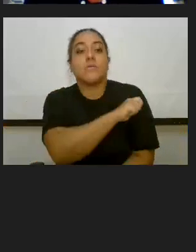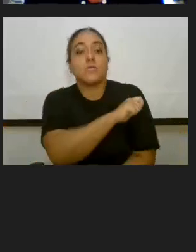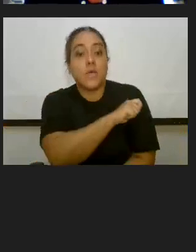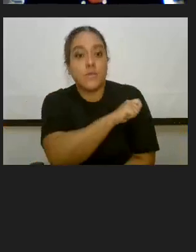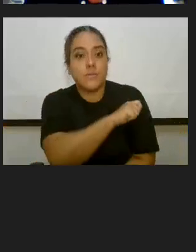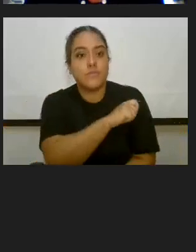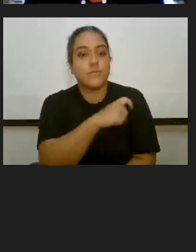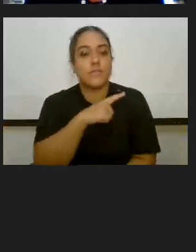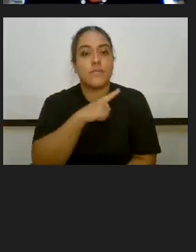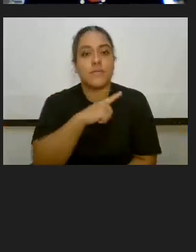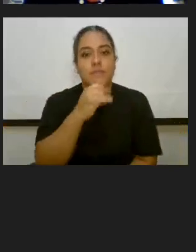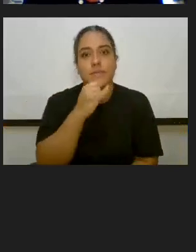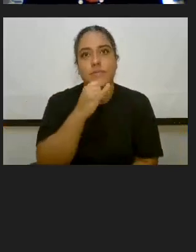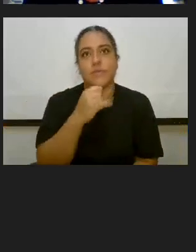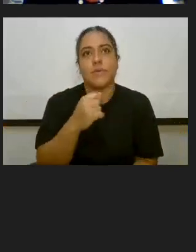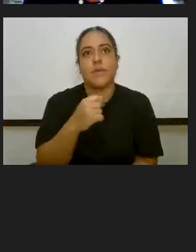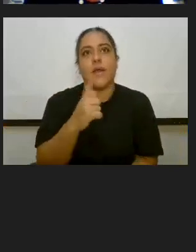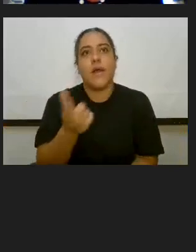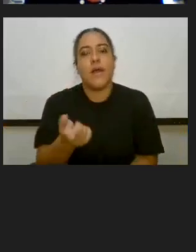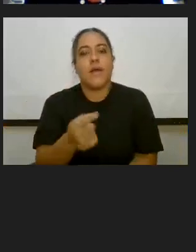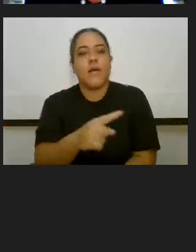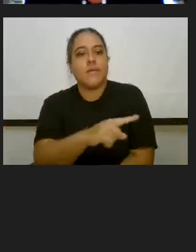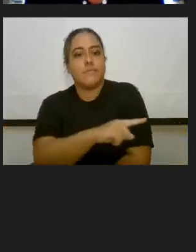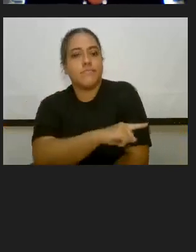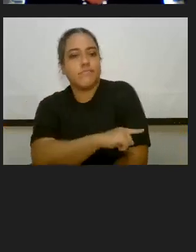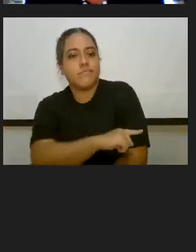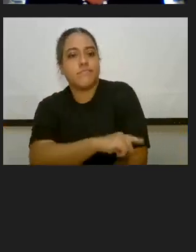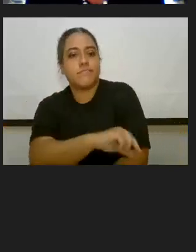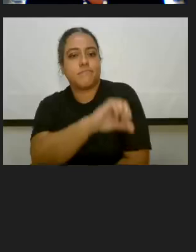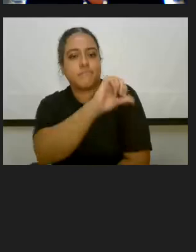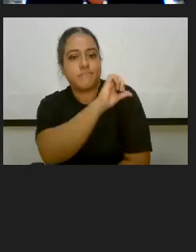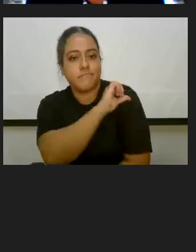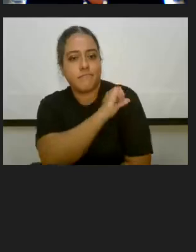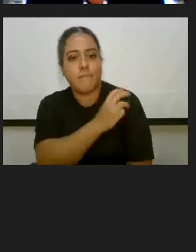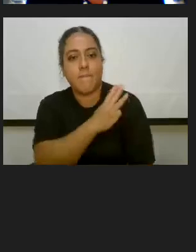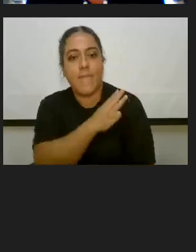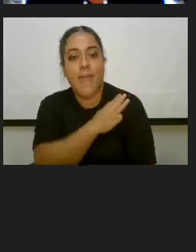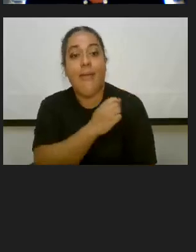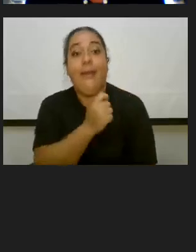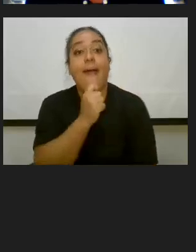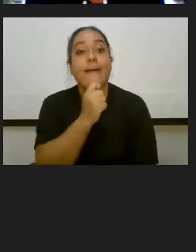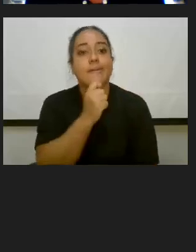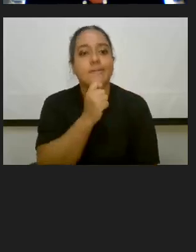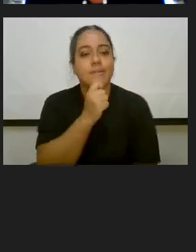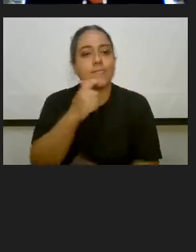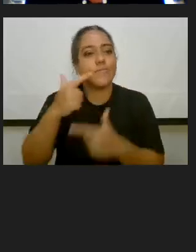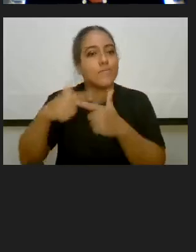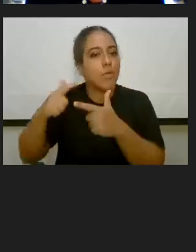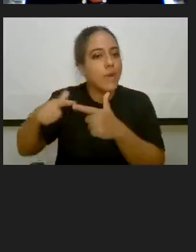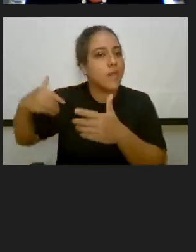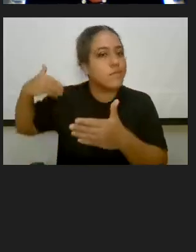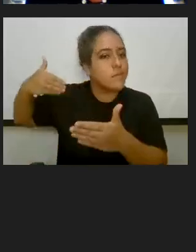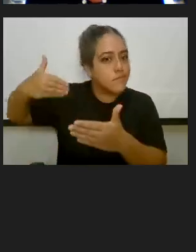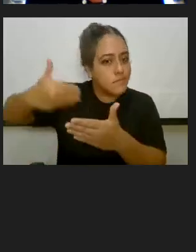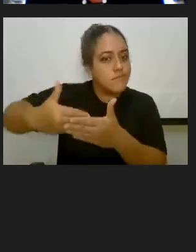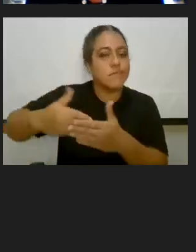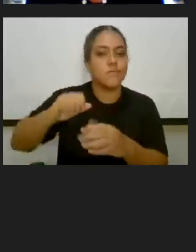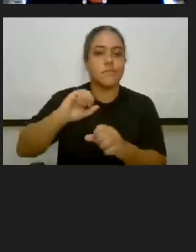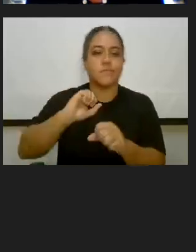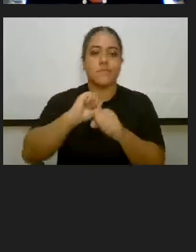parte do fundamental e do ensino médio ainda nessa condição de pandemia de ensino